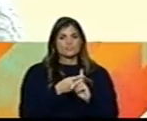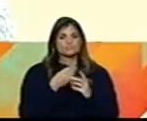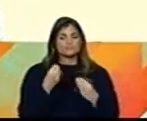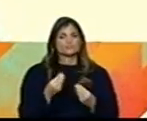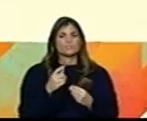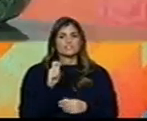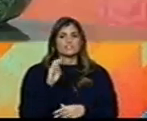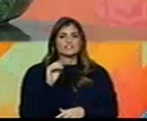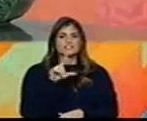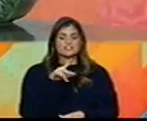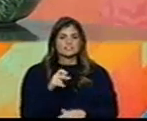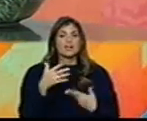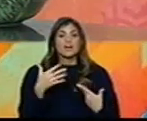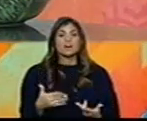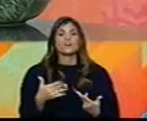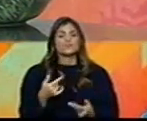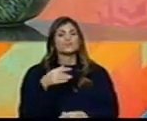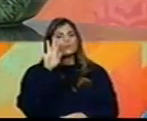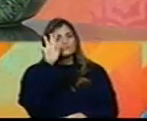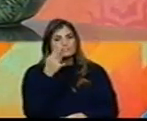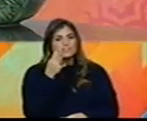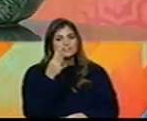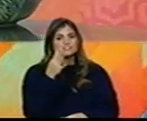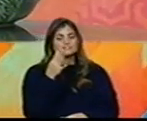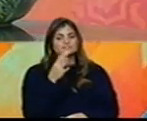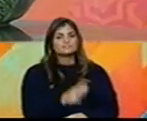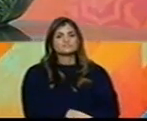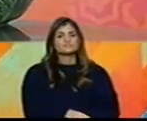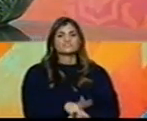Isilda, fazemos o seguinte. Eu sei que ainda tem que... Deixa ver. Cheira. Sabes que eu costumo...